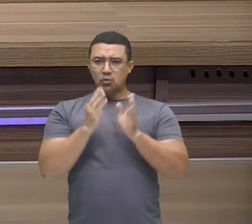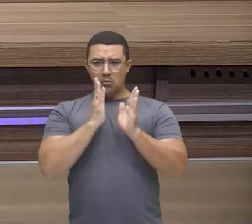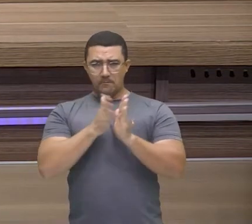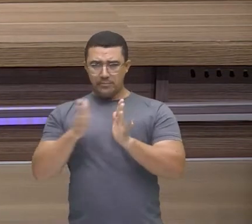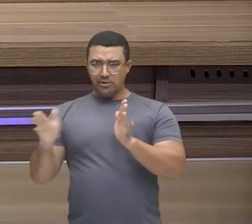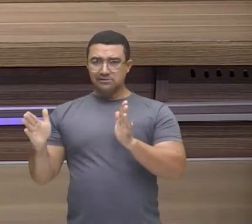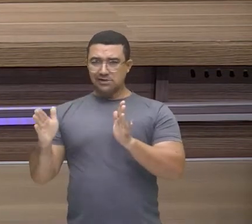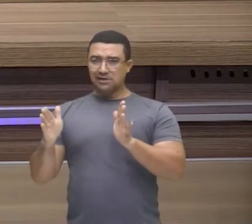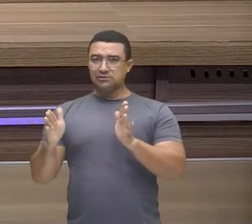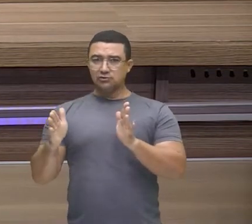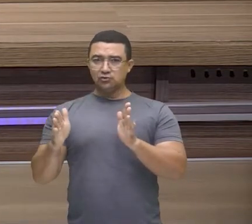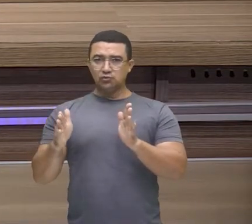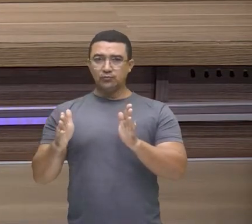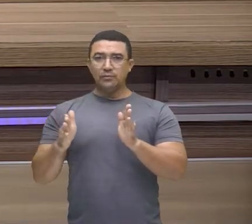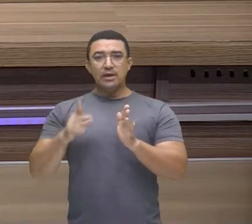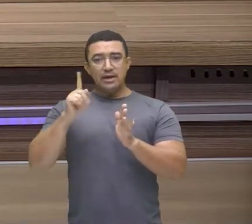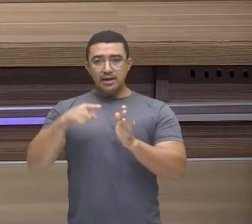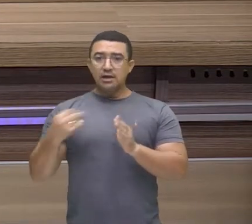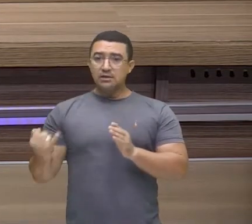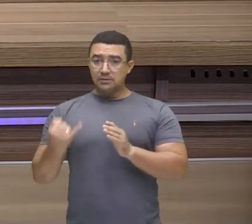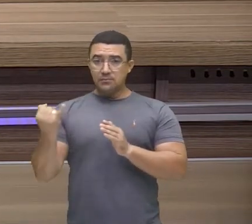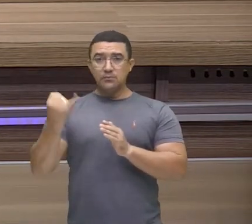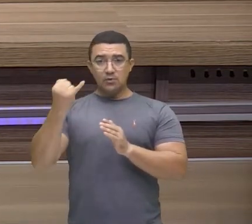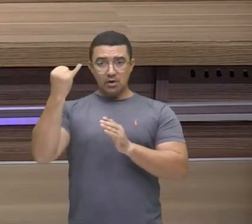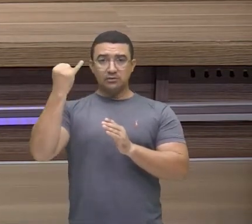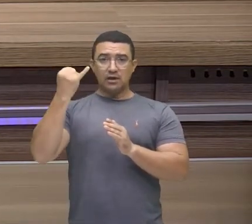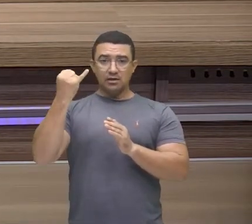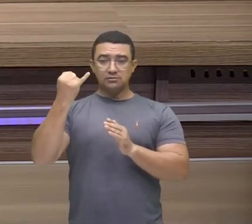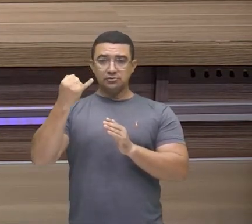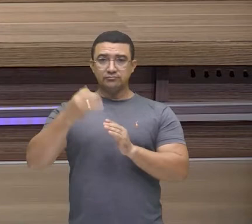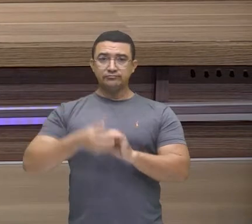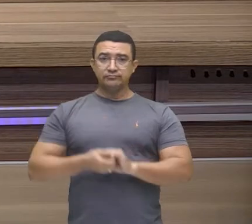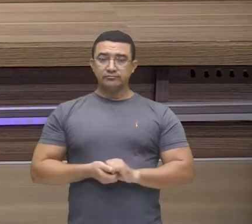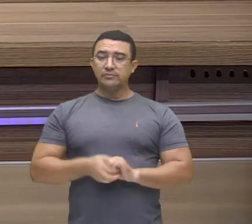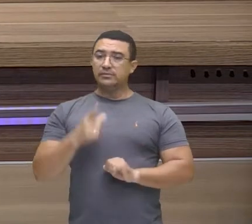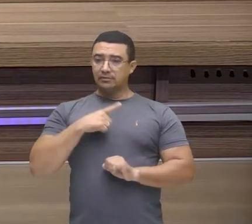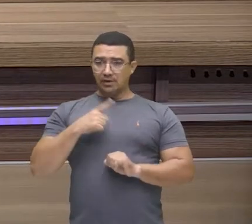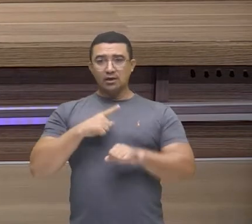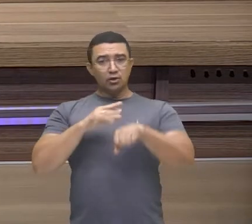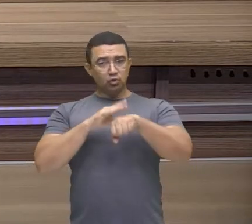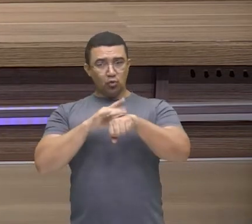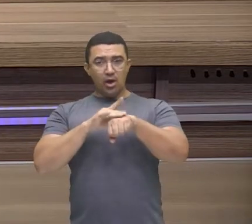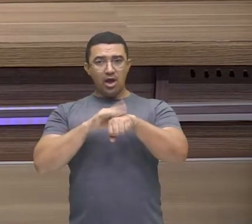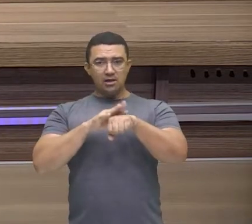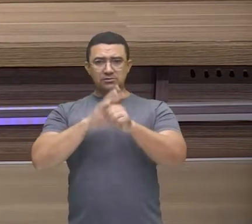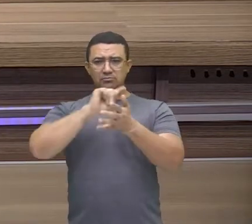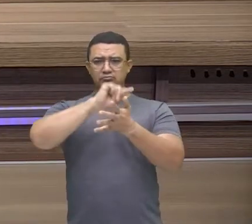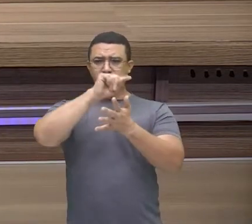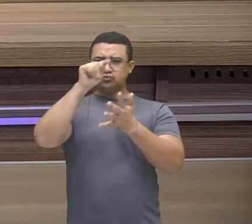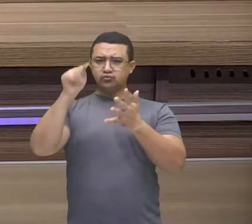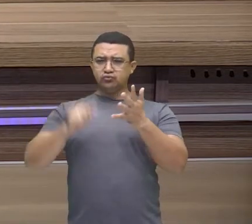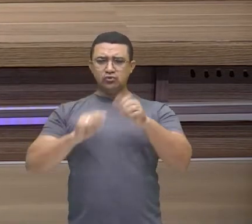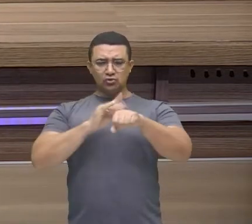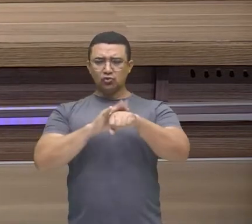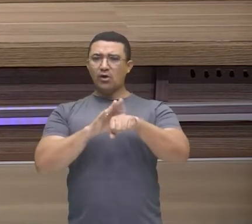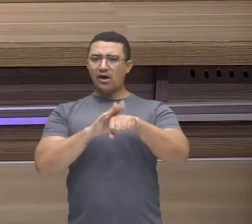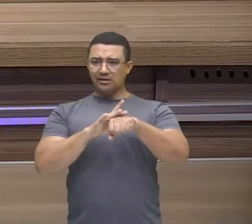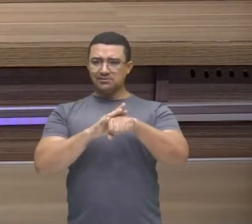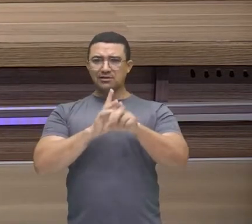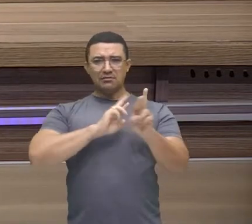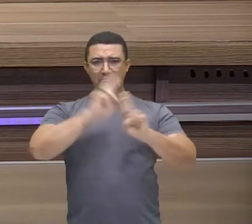isso seria uma coisa assim fundamental. Então, nós temos as doenças sexualmente transmissíveis